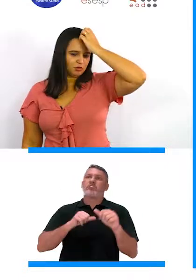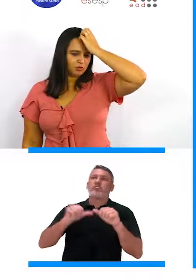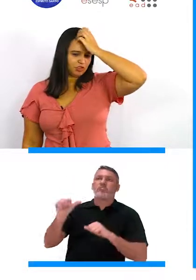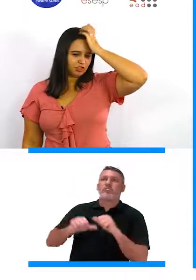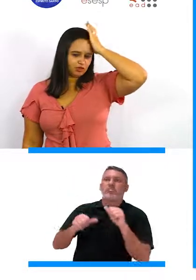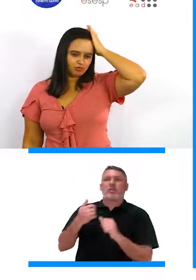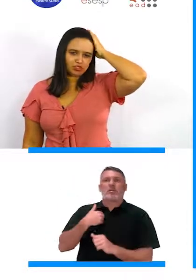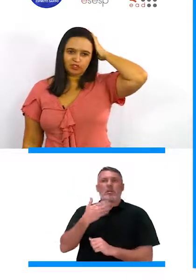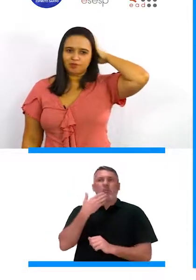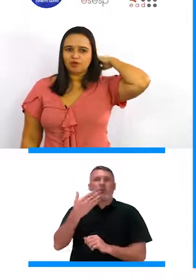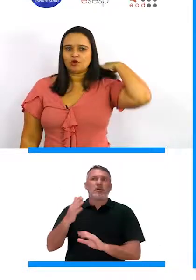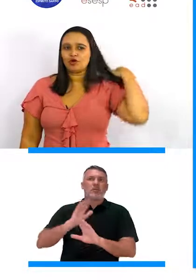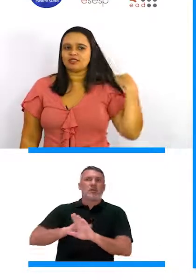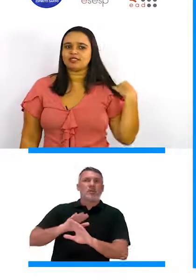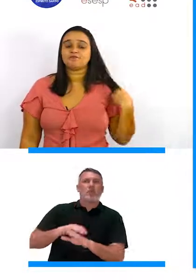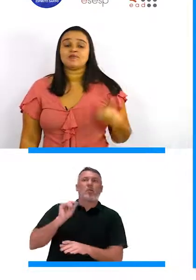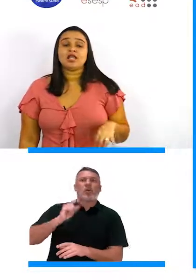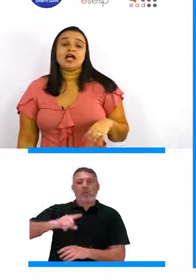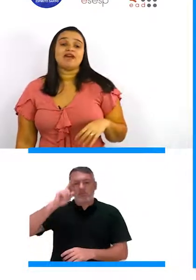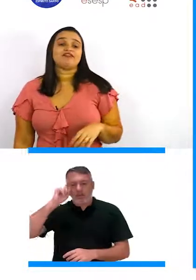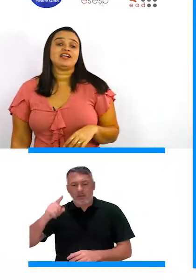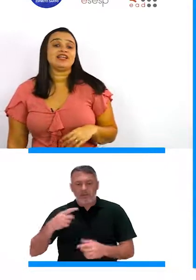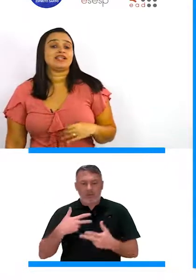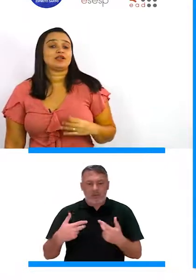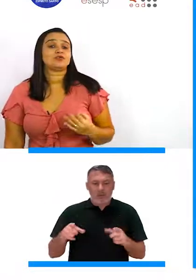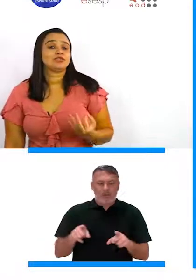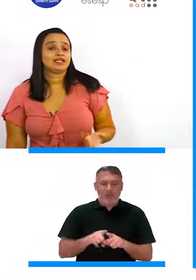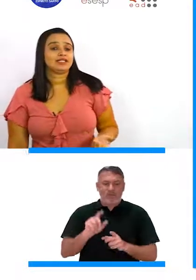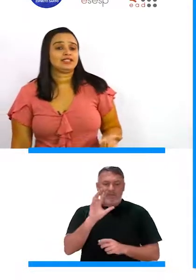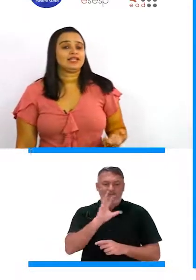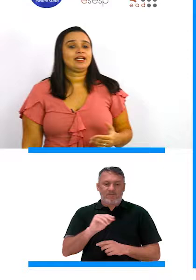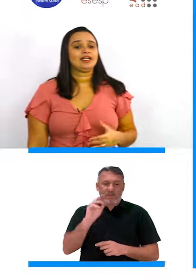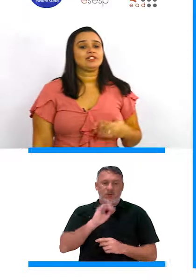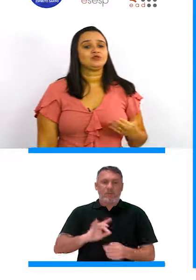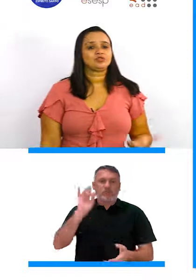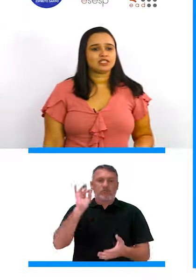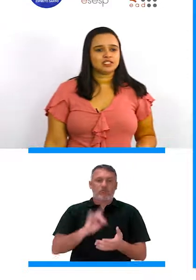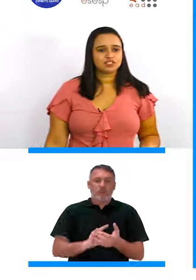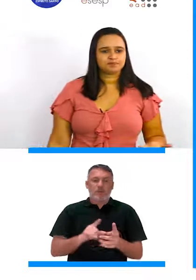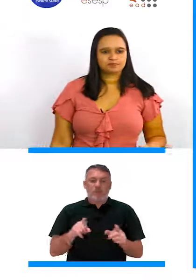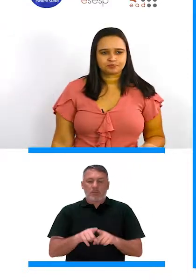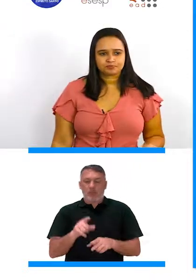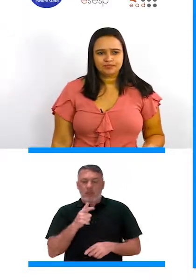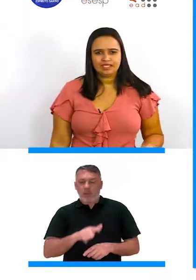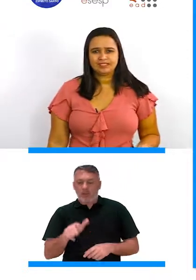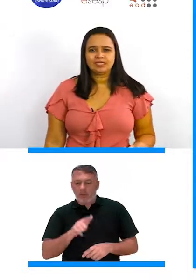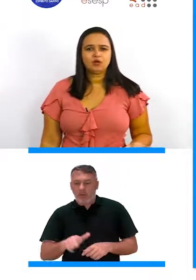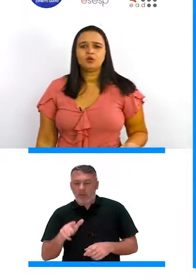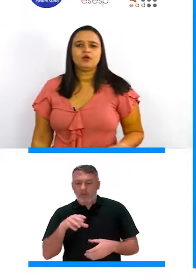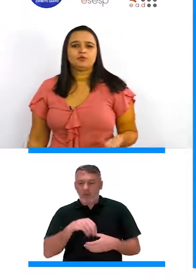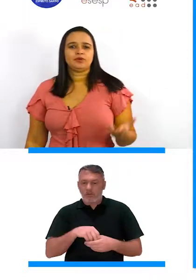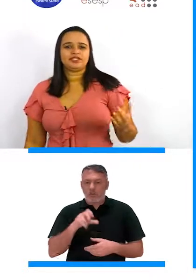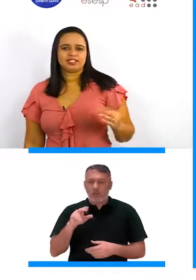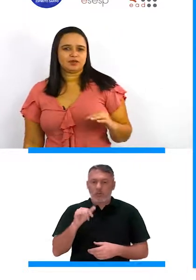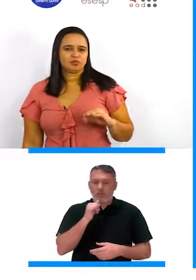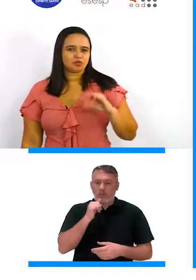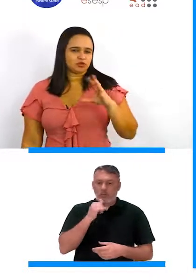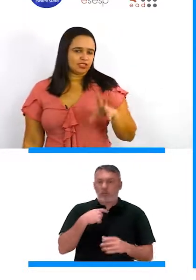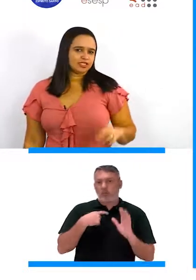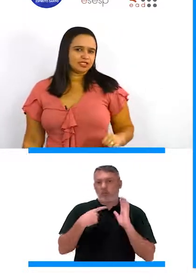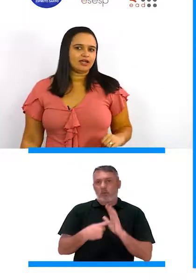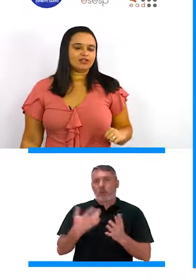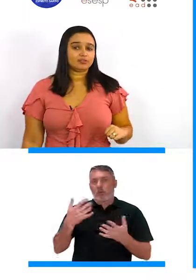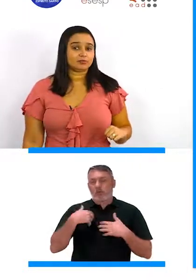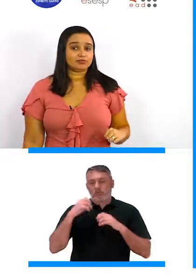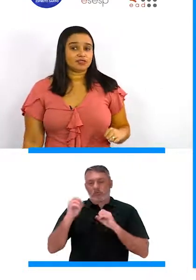do meu pedido, que pode ser uma ordem. A fala ela é concreta, ela é redundante. Então, por exemplo, eu estou